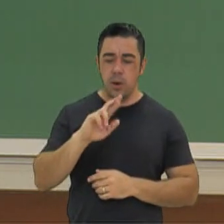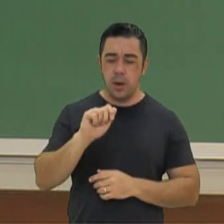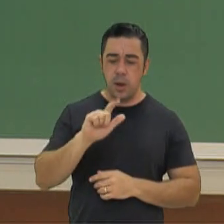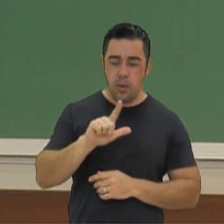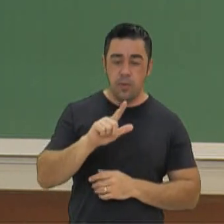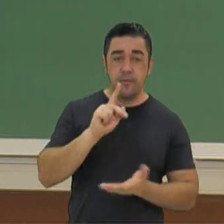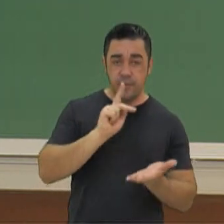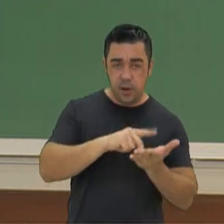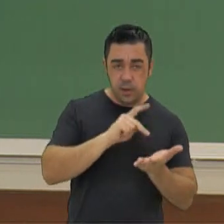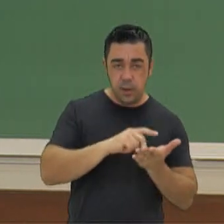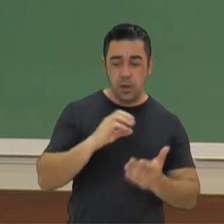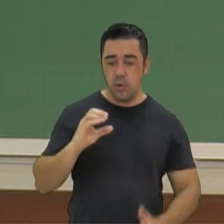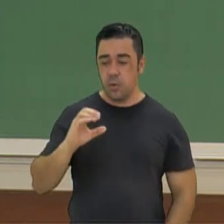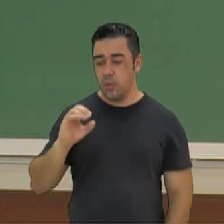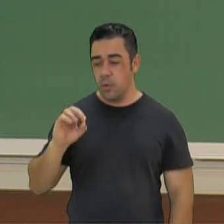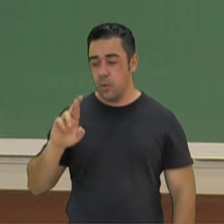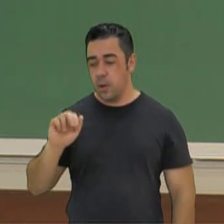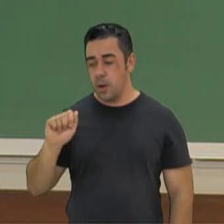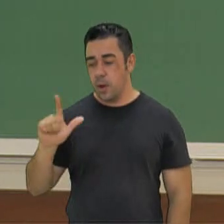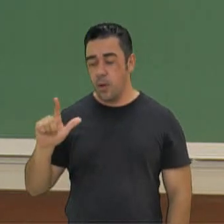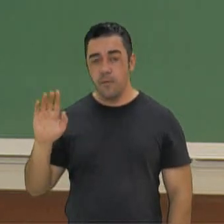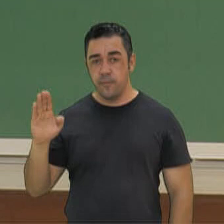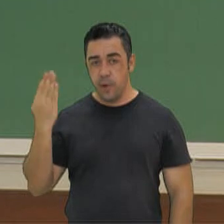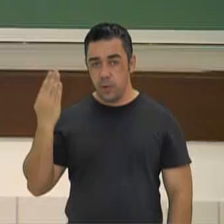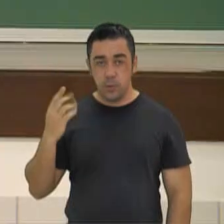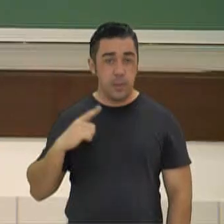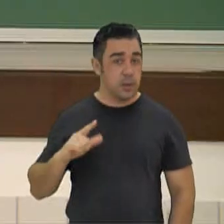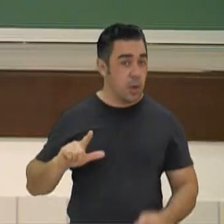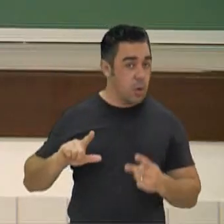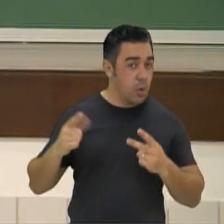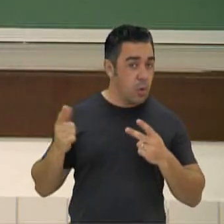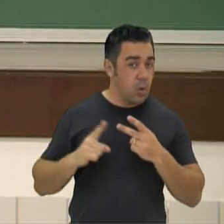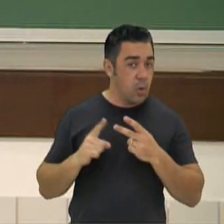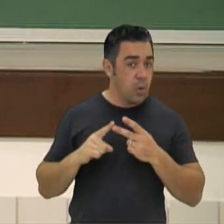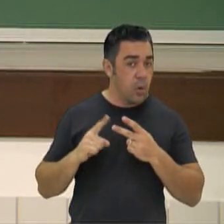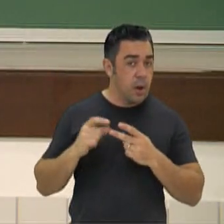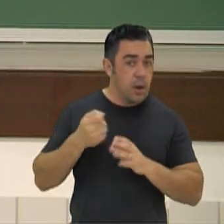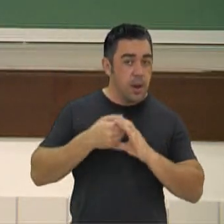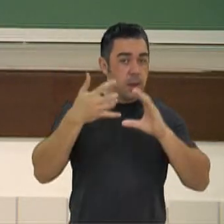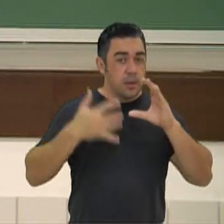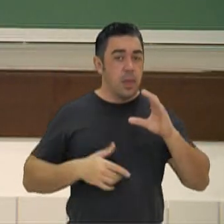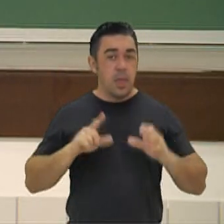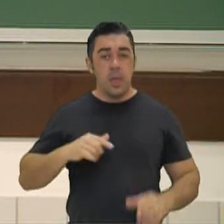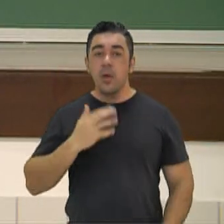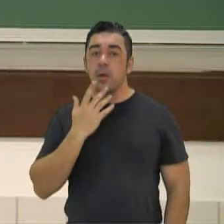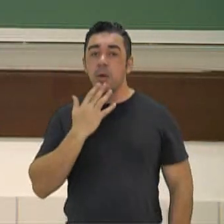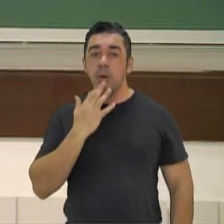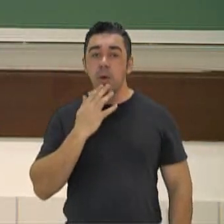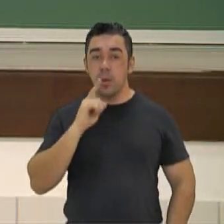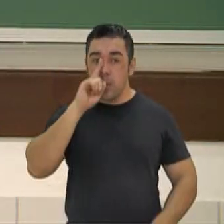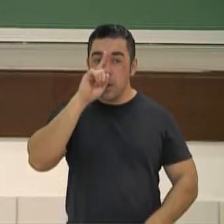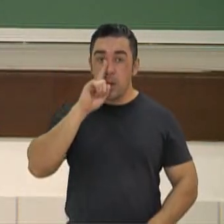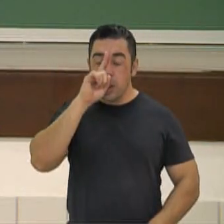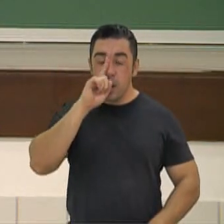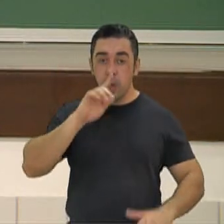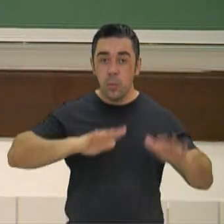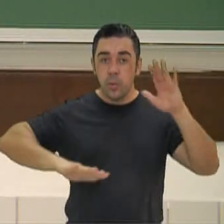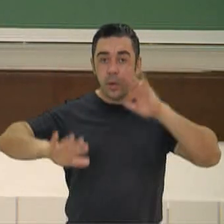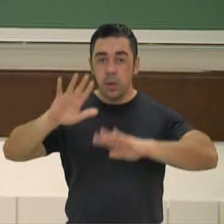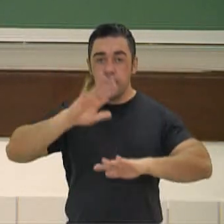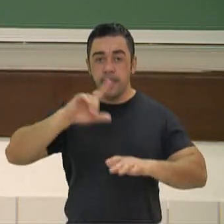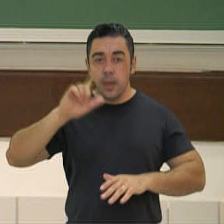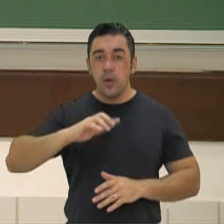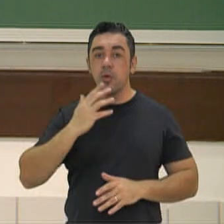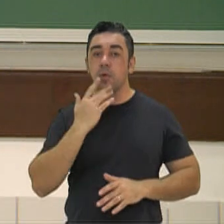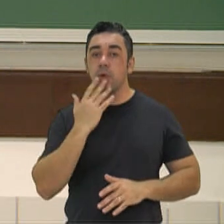coral falsa. Mas eu tenho uma outra característica aqui, que nós vamos falar agora, que é a coloração de advertência, que geralmente são